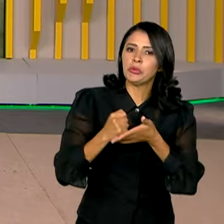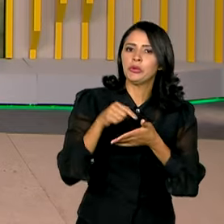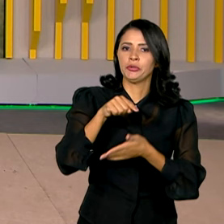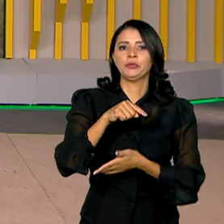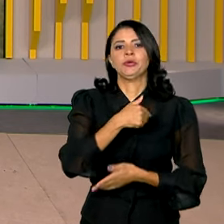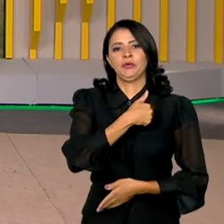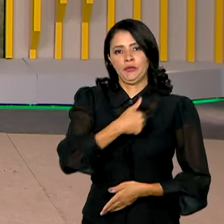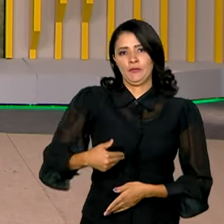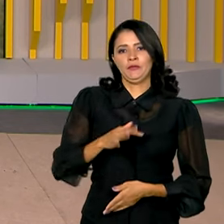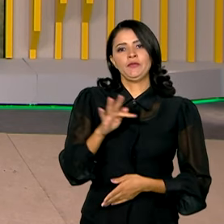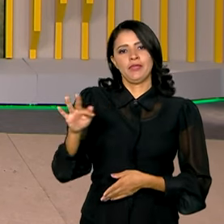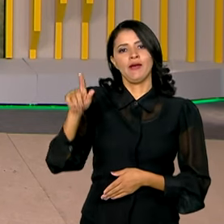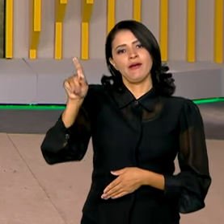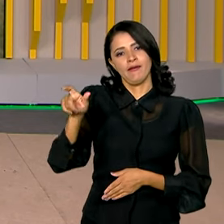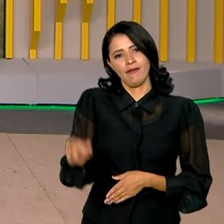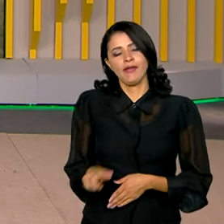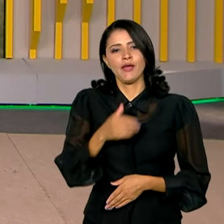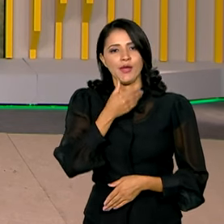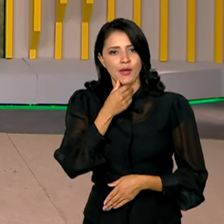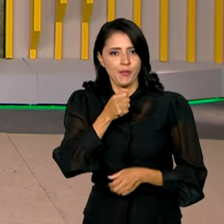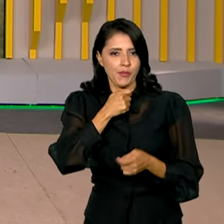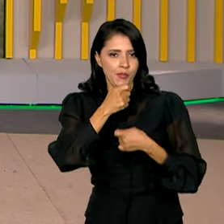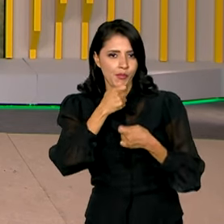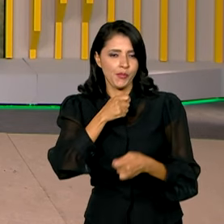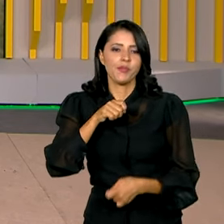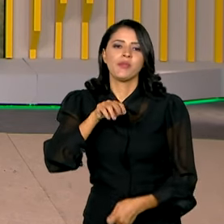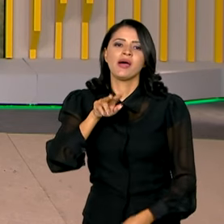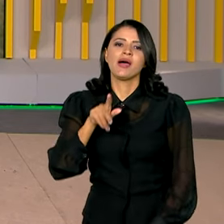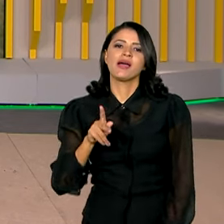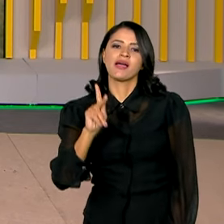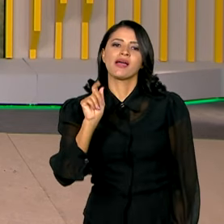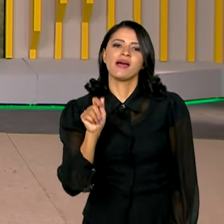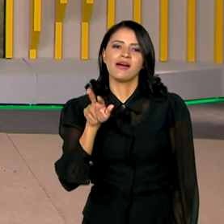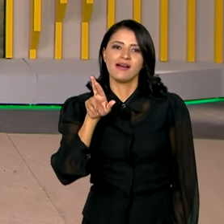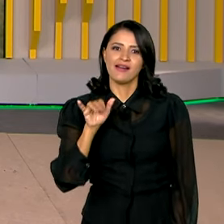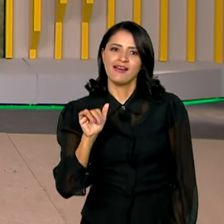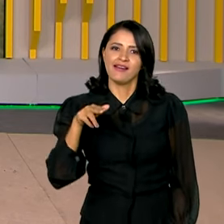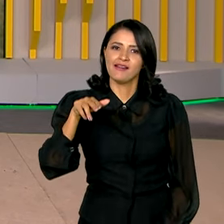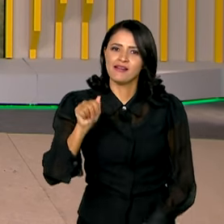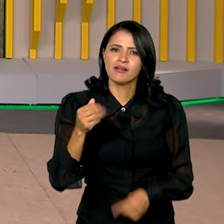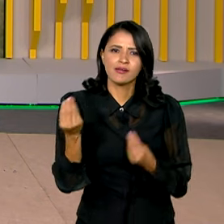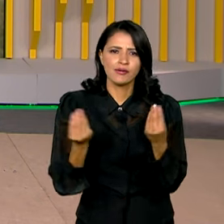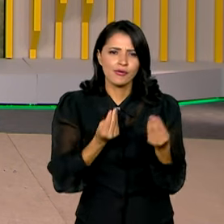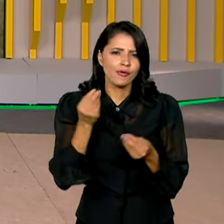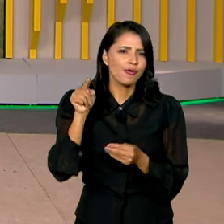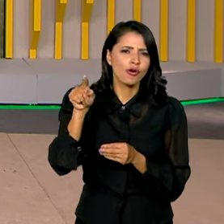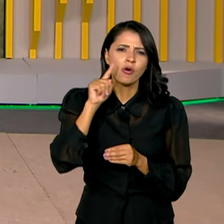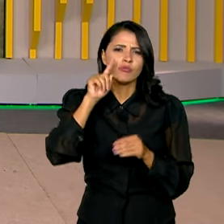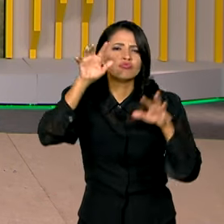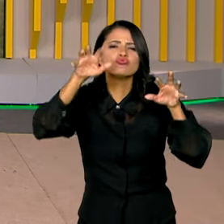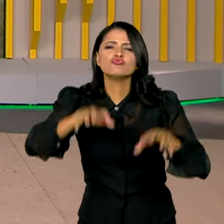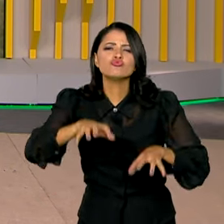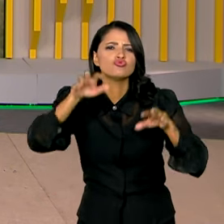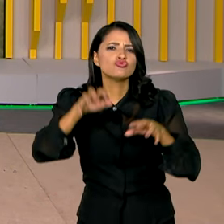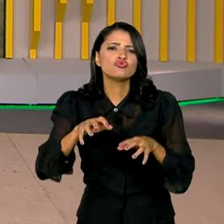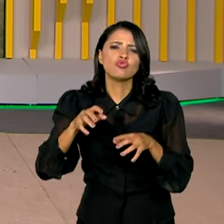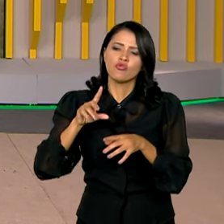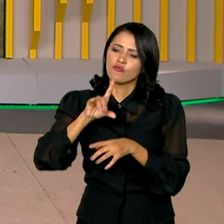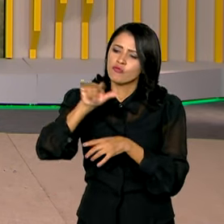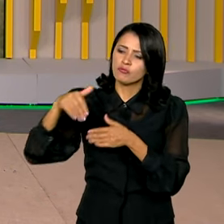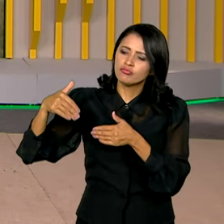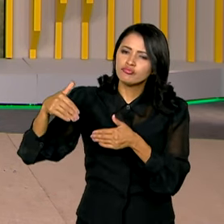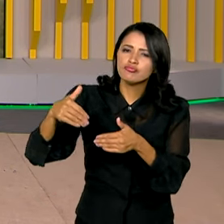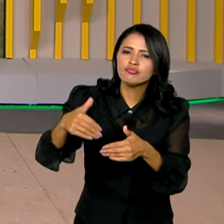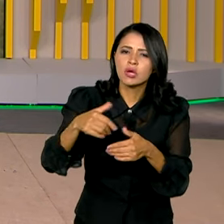apoio é a repórter Ana Karina. Boa noite, Karina. Como que está a previsão aí das chuvas para os próximos dias,